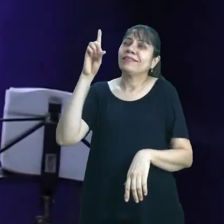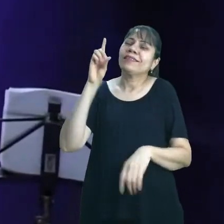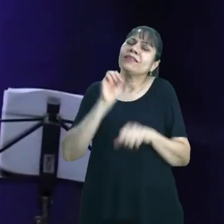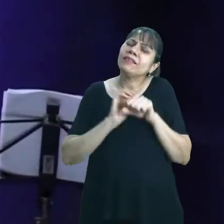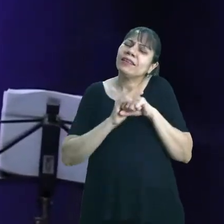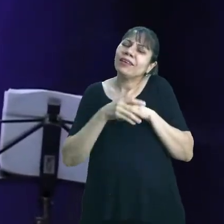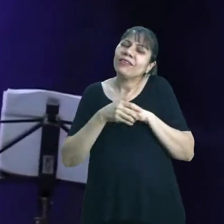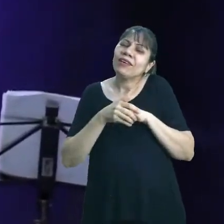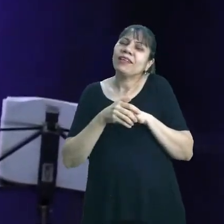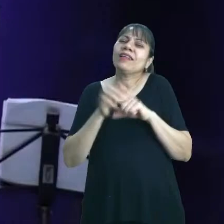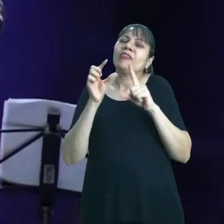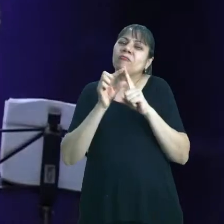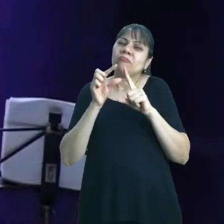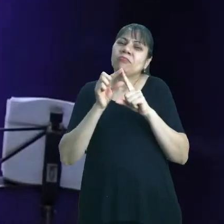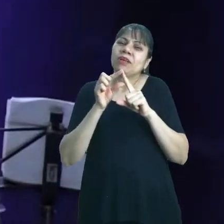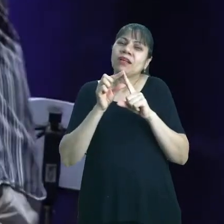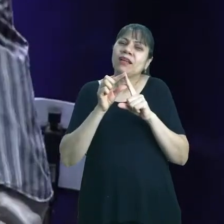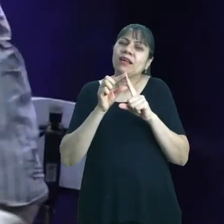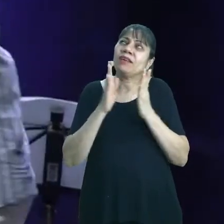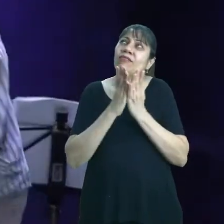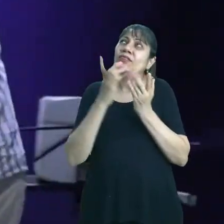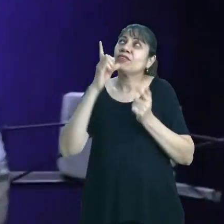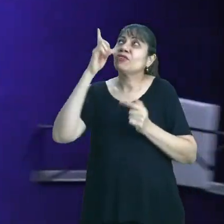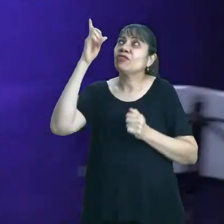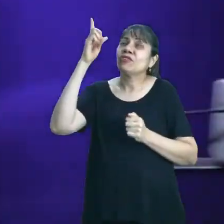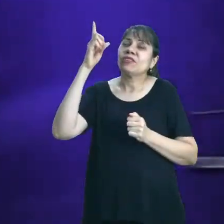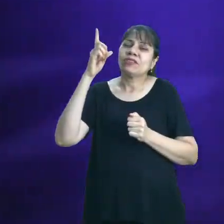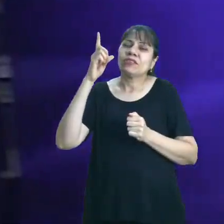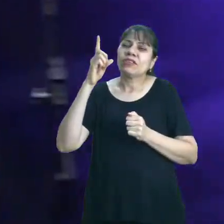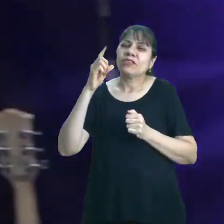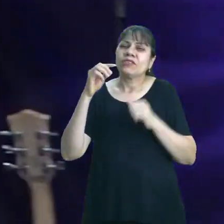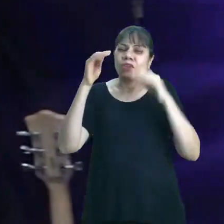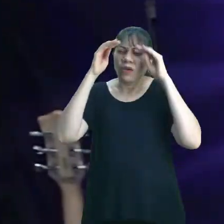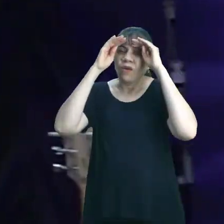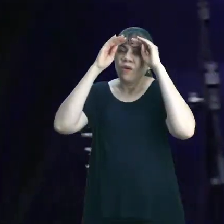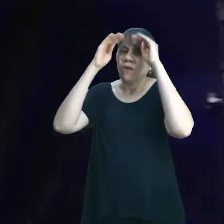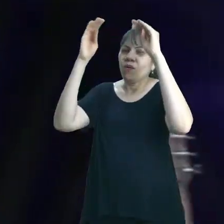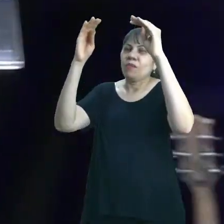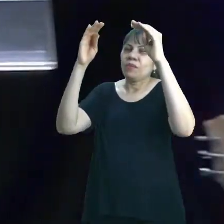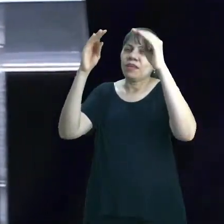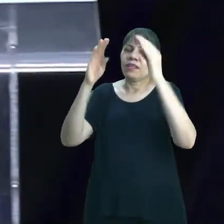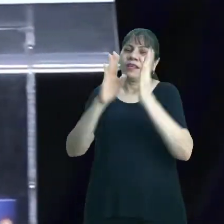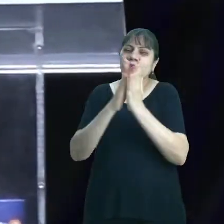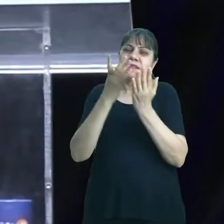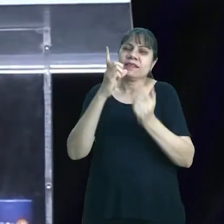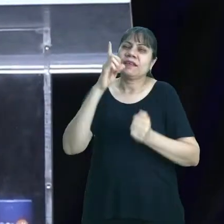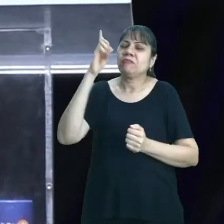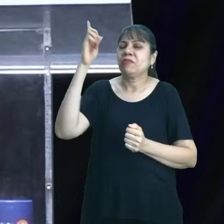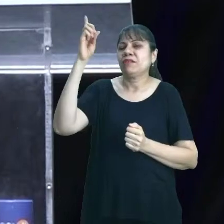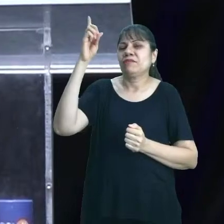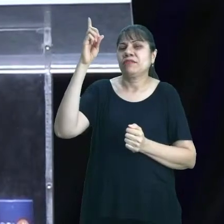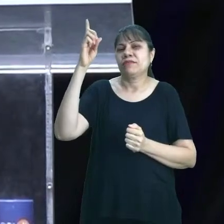nós decidirmos minuciosamente obedecermos a palavra de Deus.